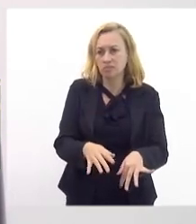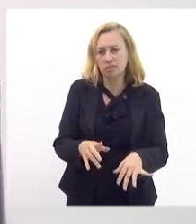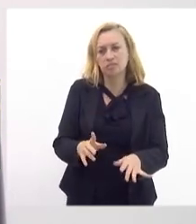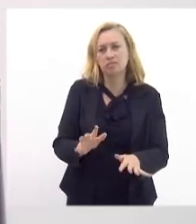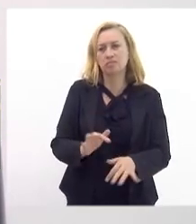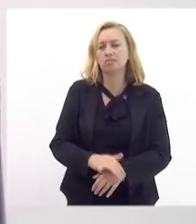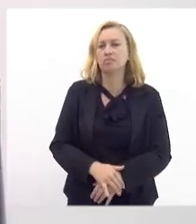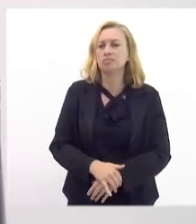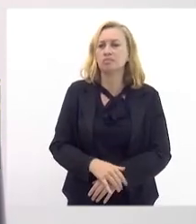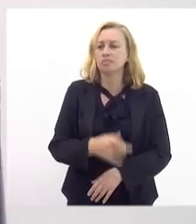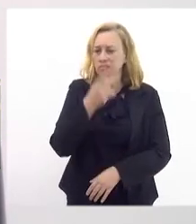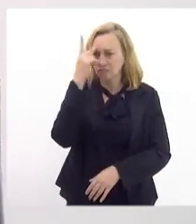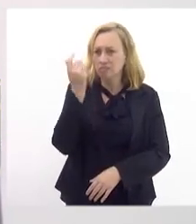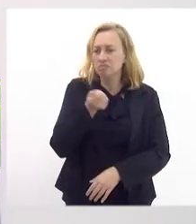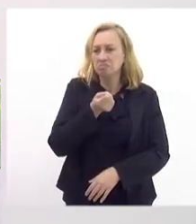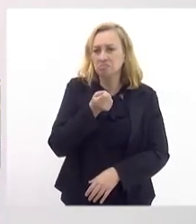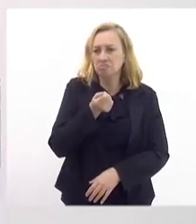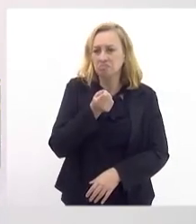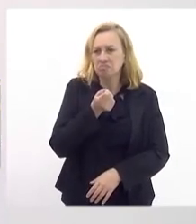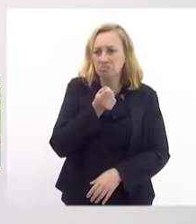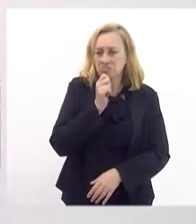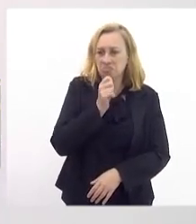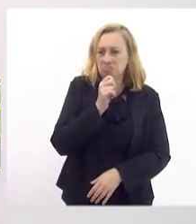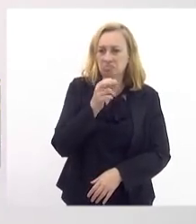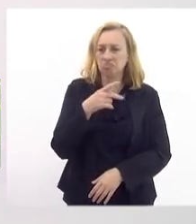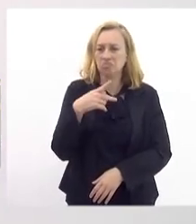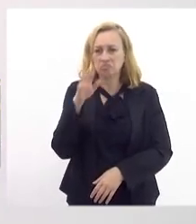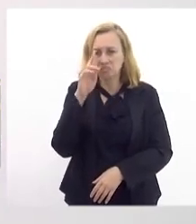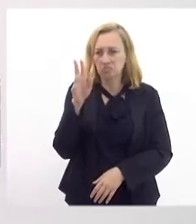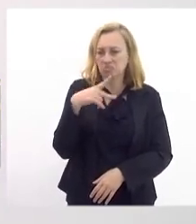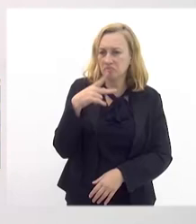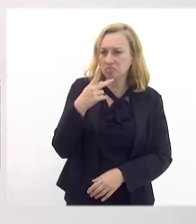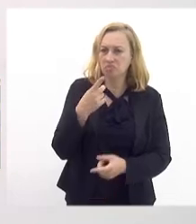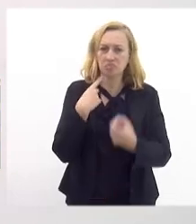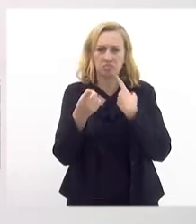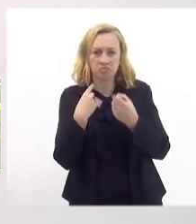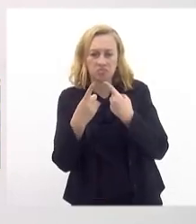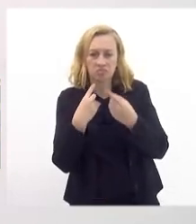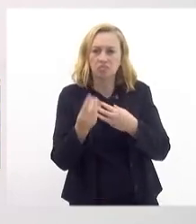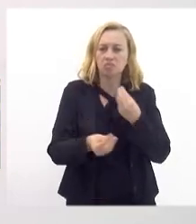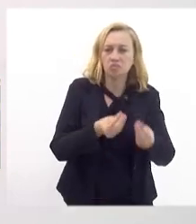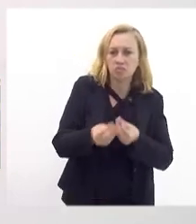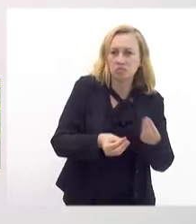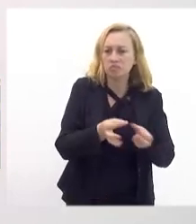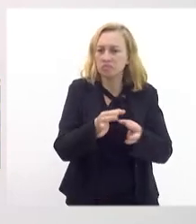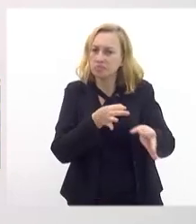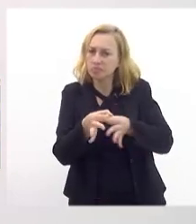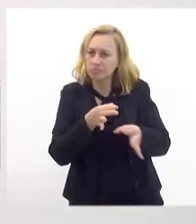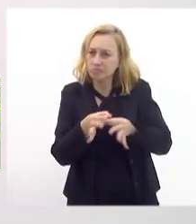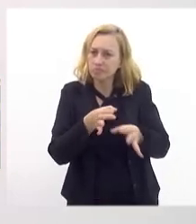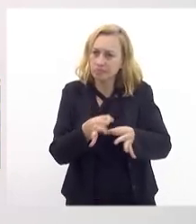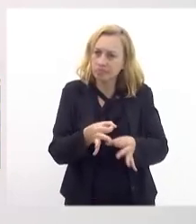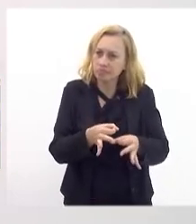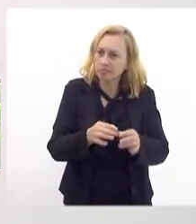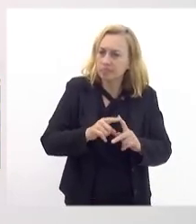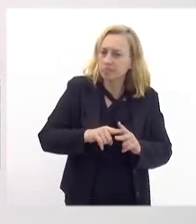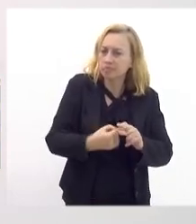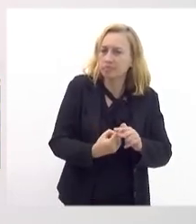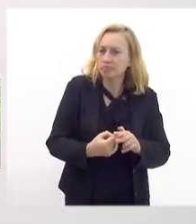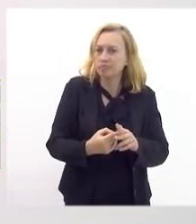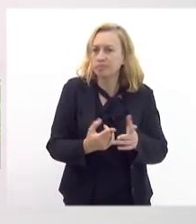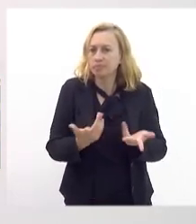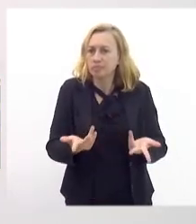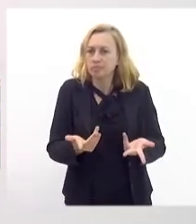e nem um momento só falando da estamos discutindo eternamente de que forma vai ser feita essa essa reparação